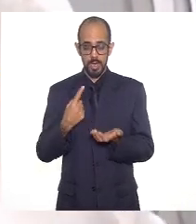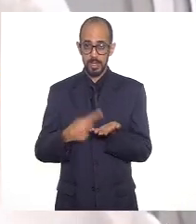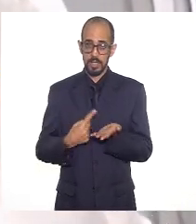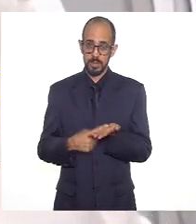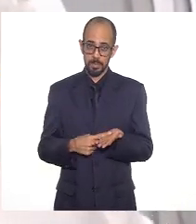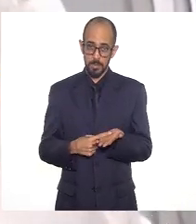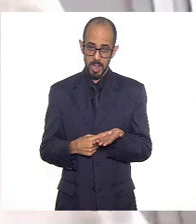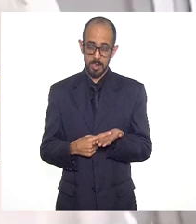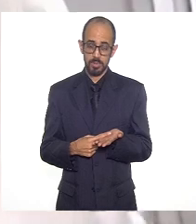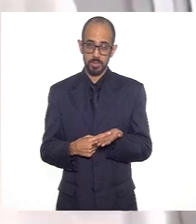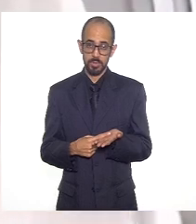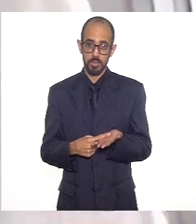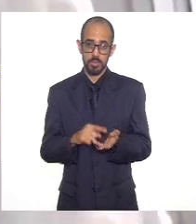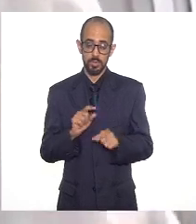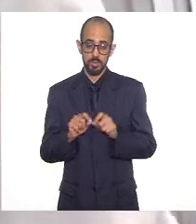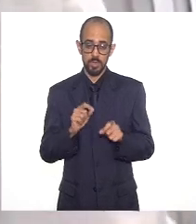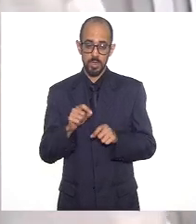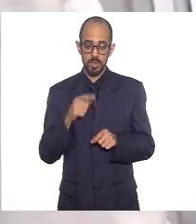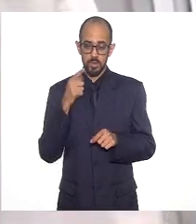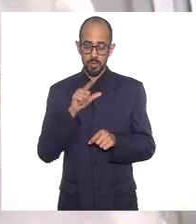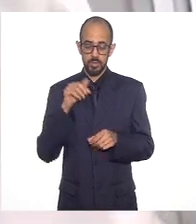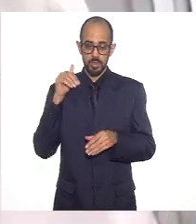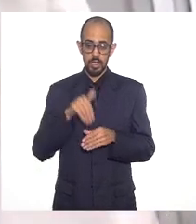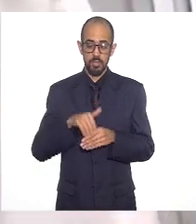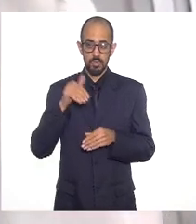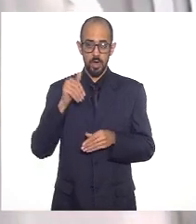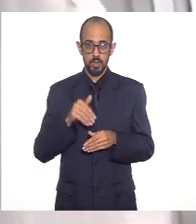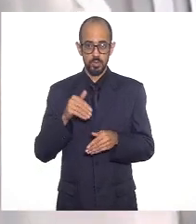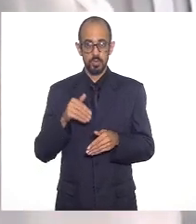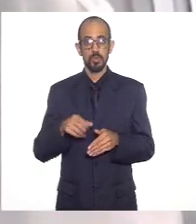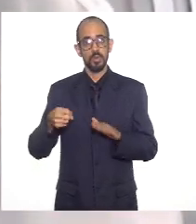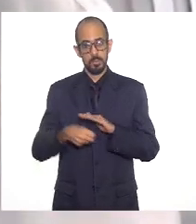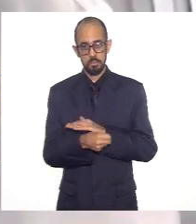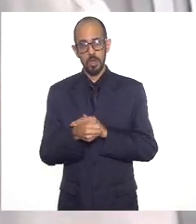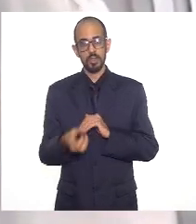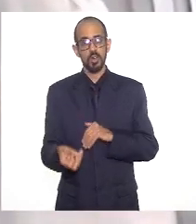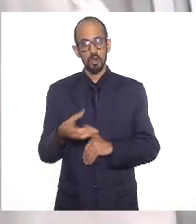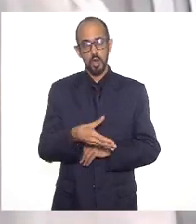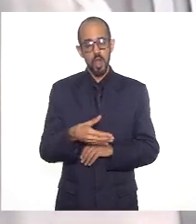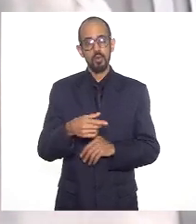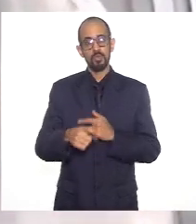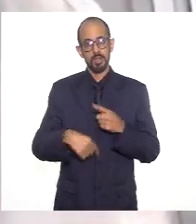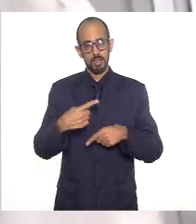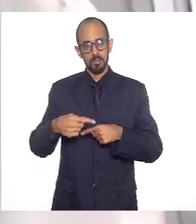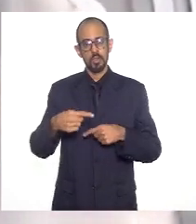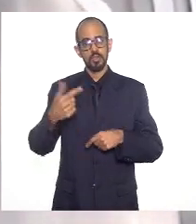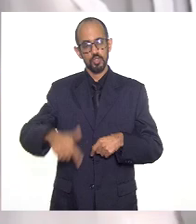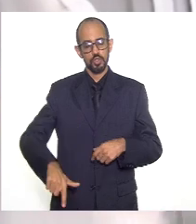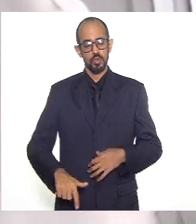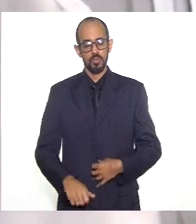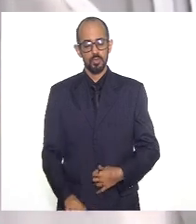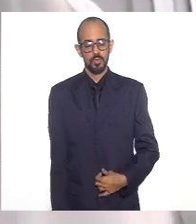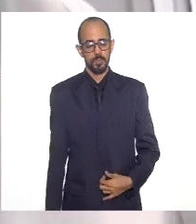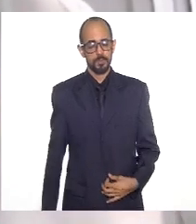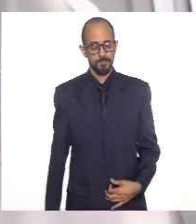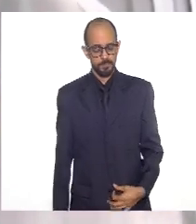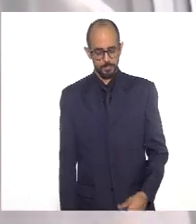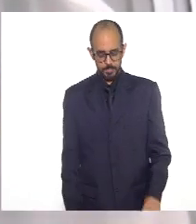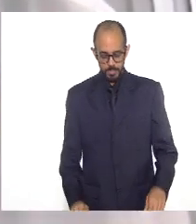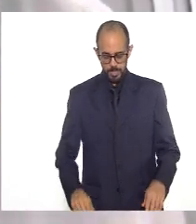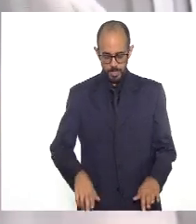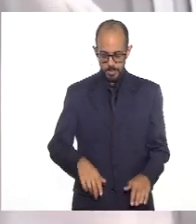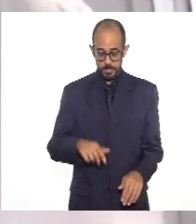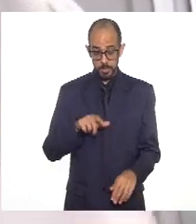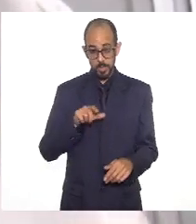pacto garanta, inclusive, a reeleição dos dois. Acho que é muito temerário que a nossa LDO passe, né, não passe por